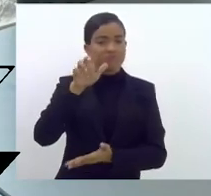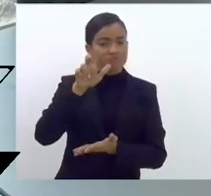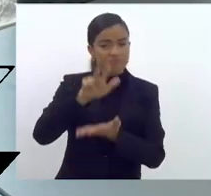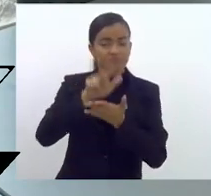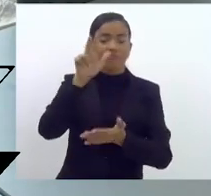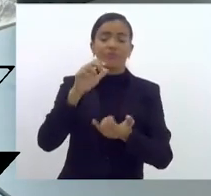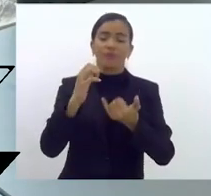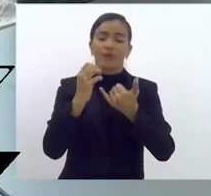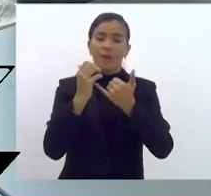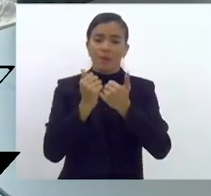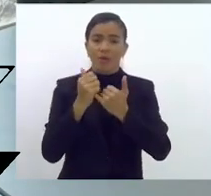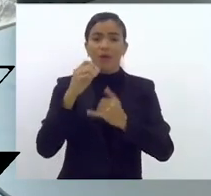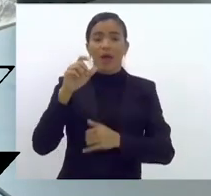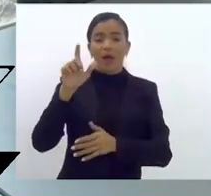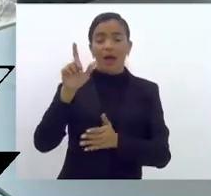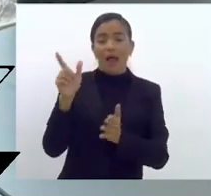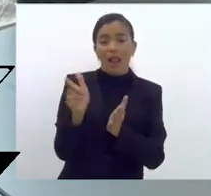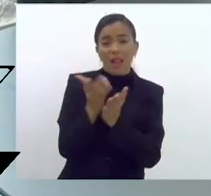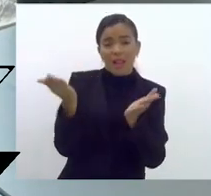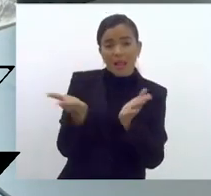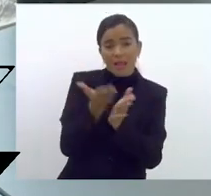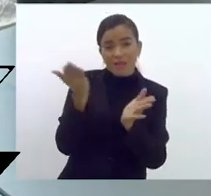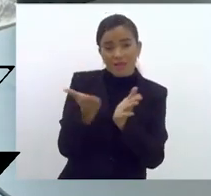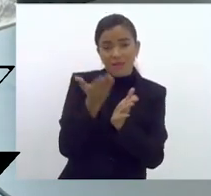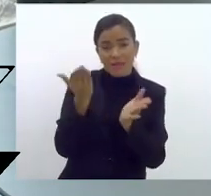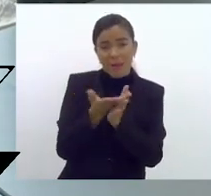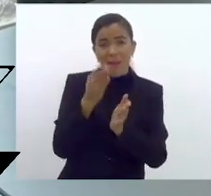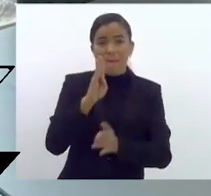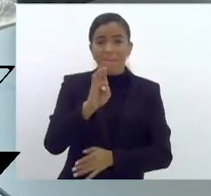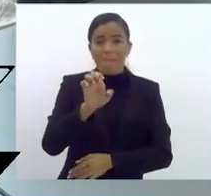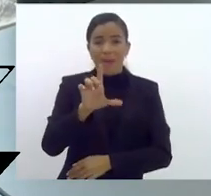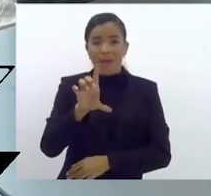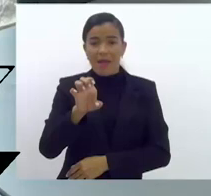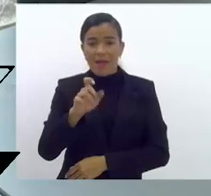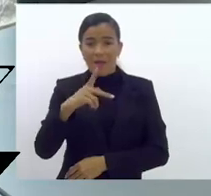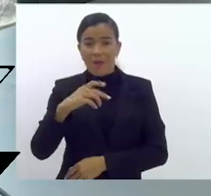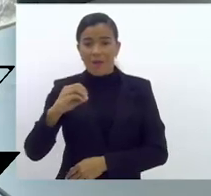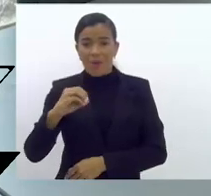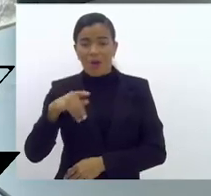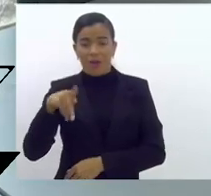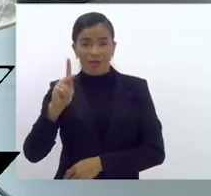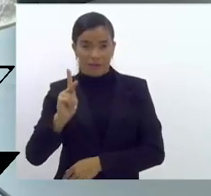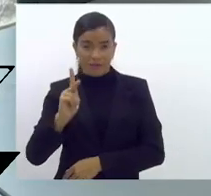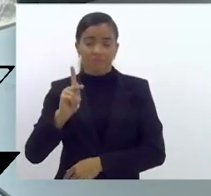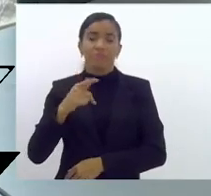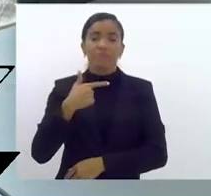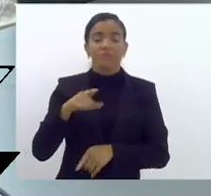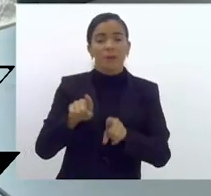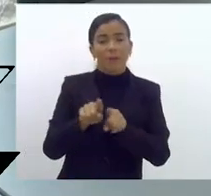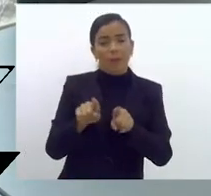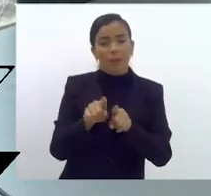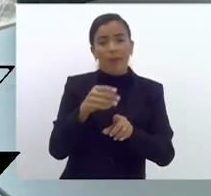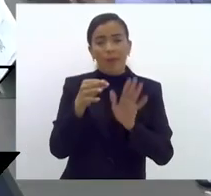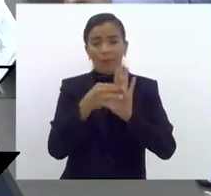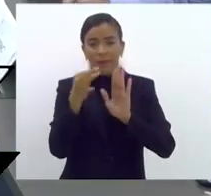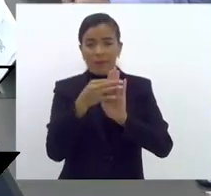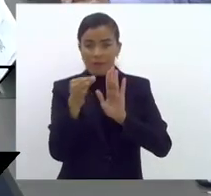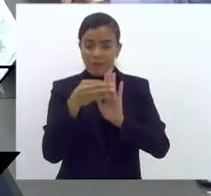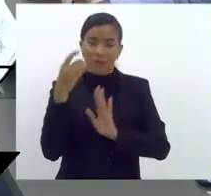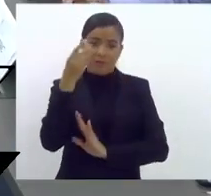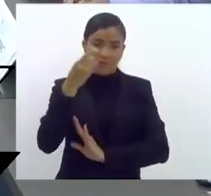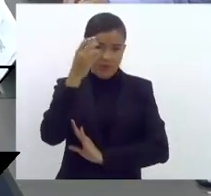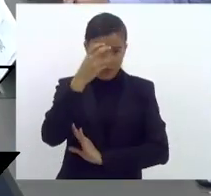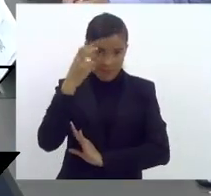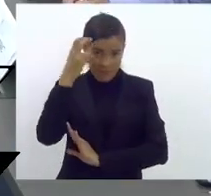e turístico do Estado do Rio de Janeiro a livraria Bela epoc e da outras providências para parecer deputada Verônica